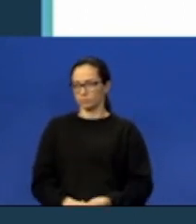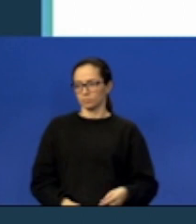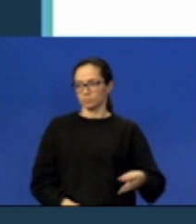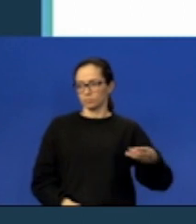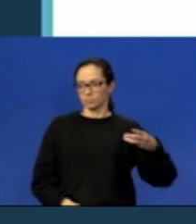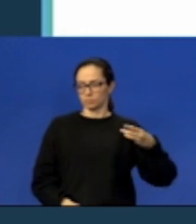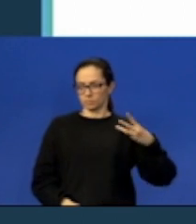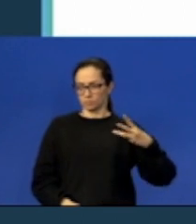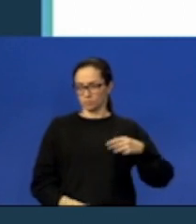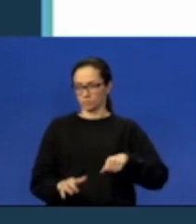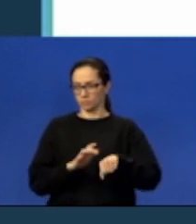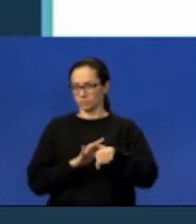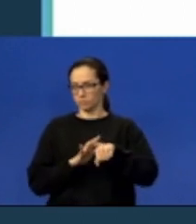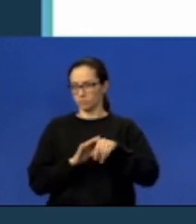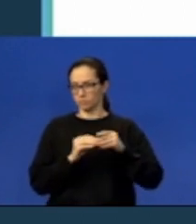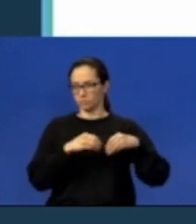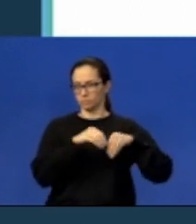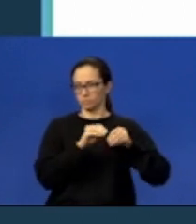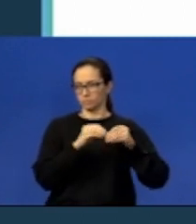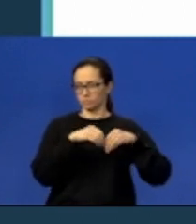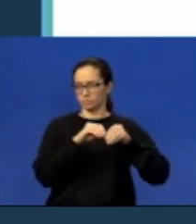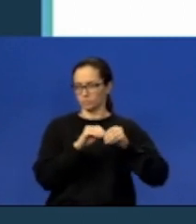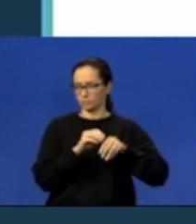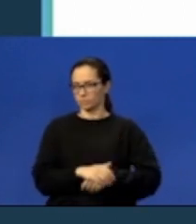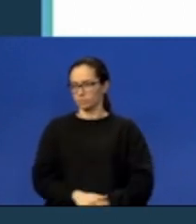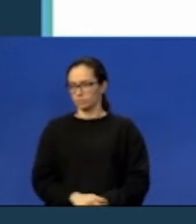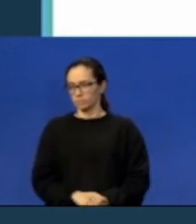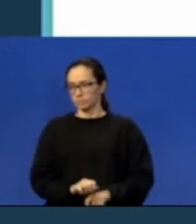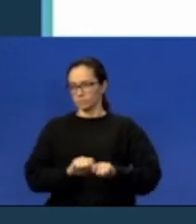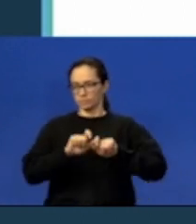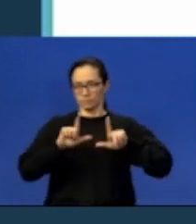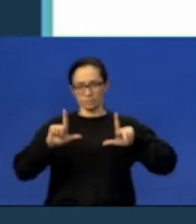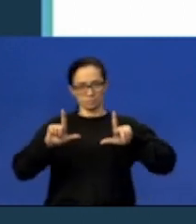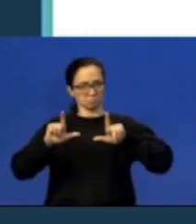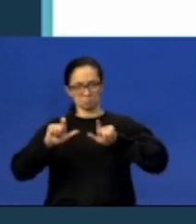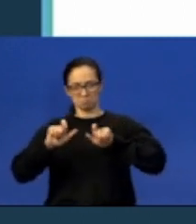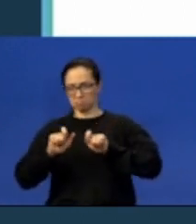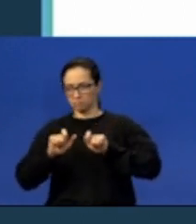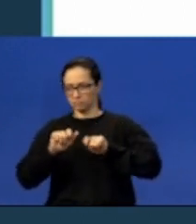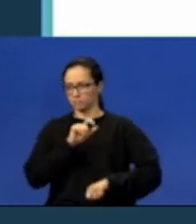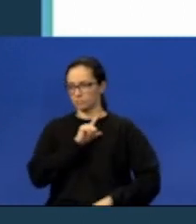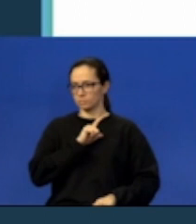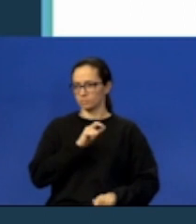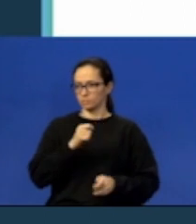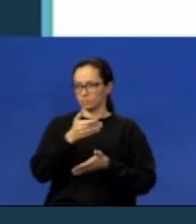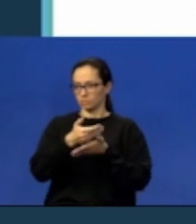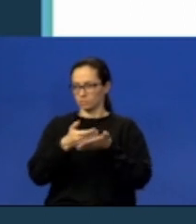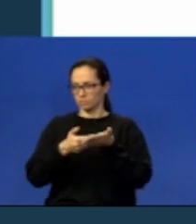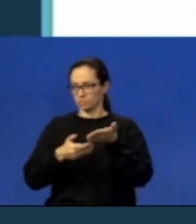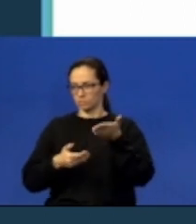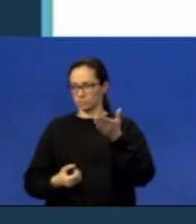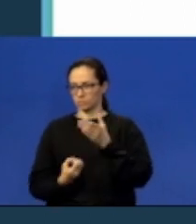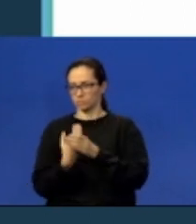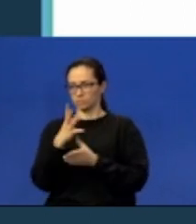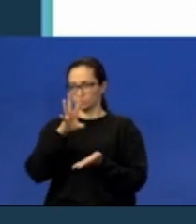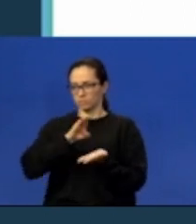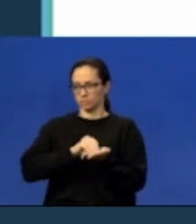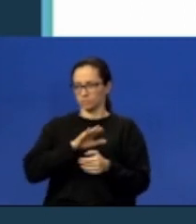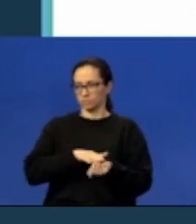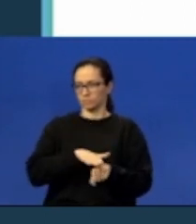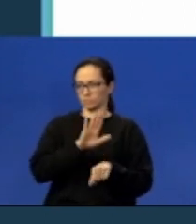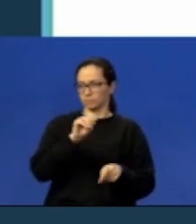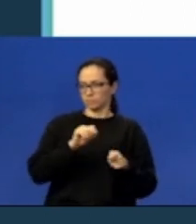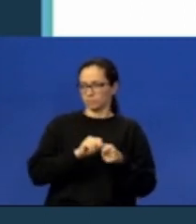O terceiro item diz respeito aos tecidos moles, que eles atenuam menos os raios-x, provocando maior absorção na